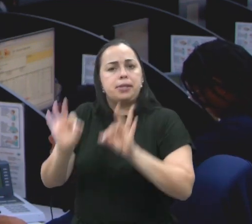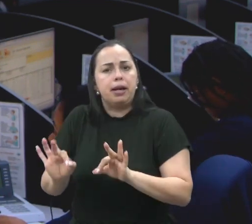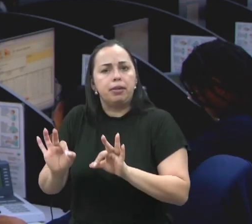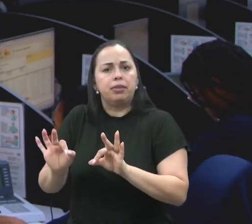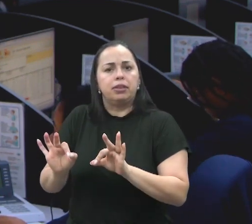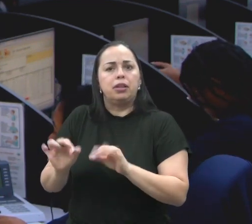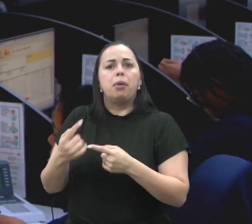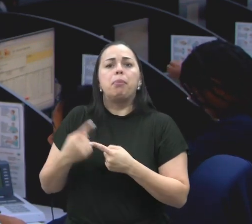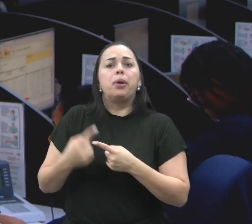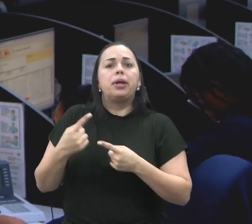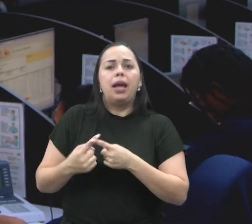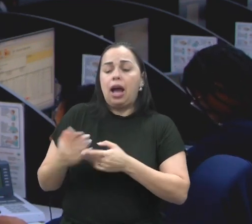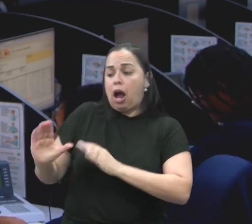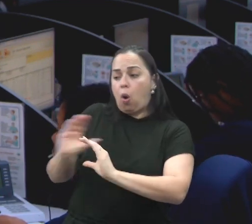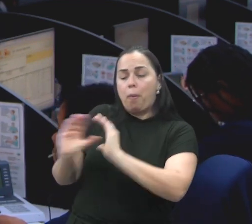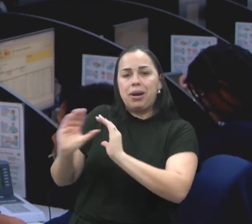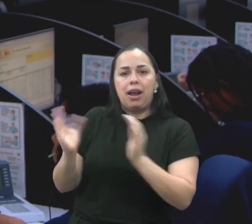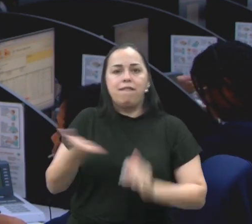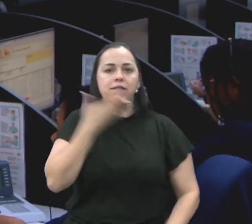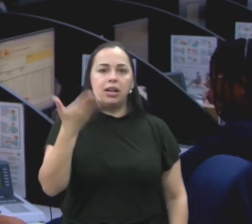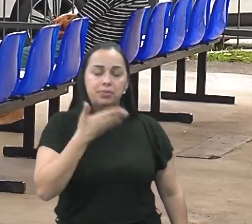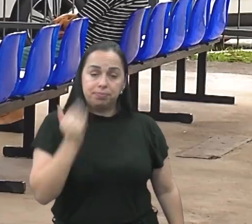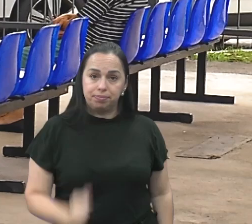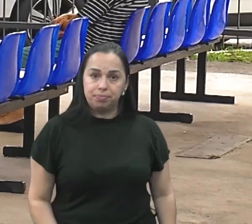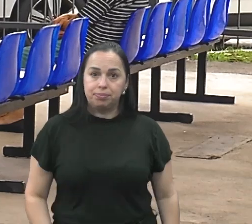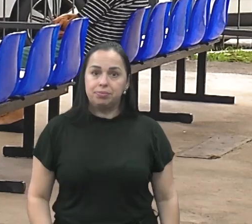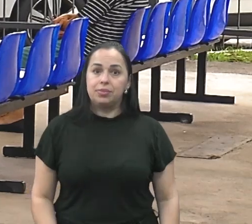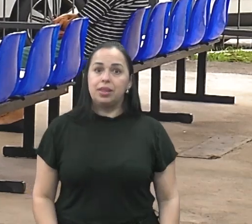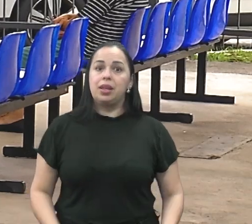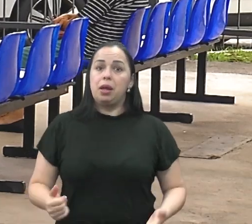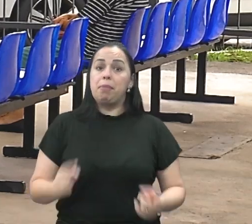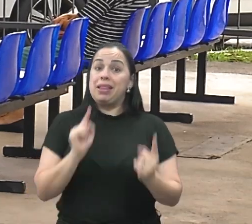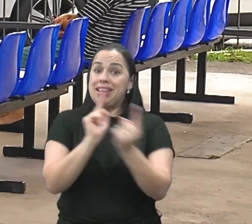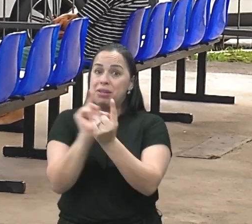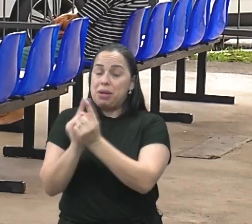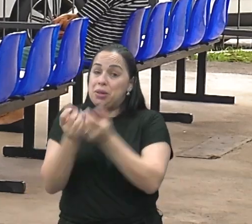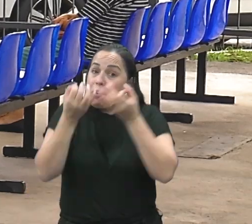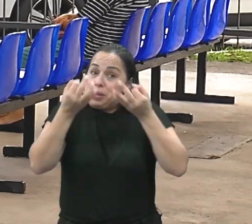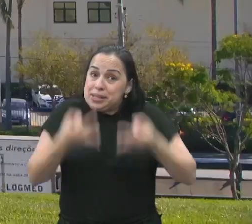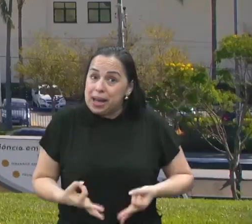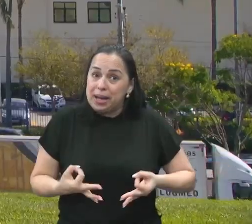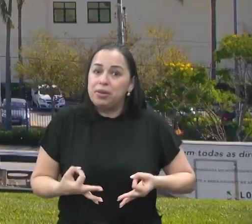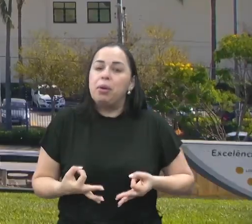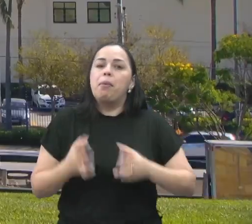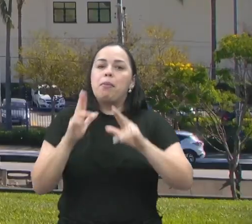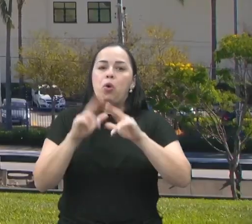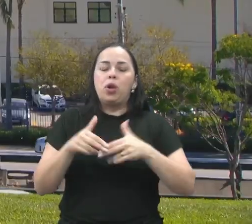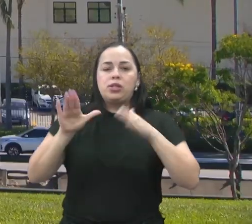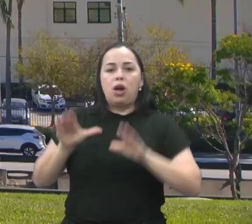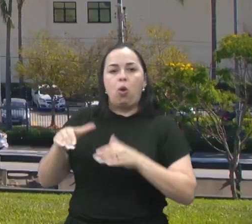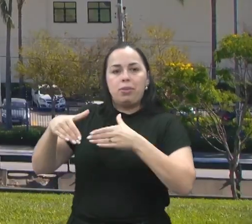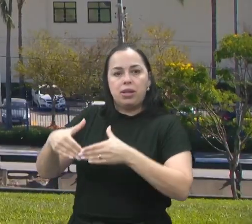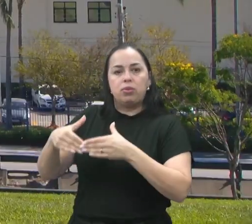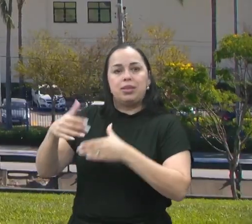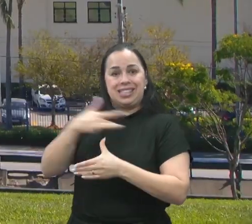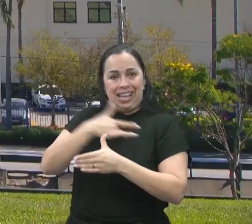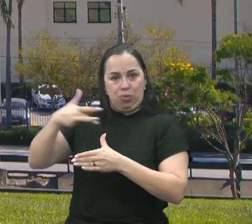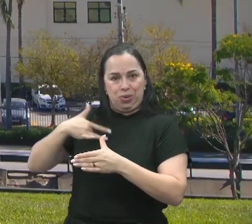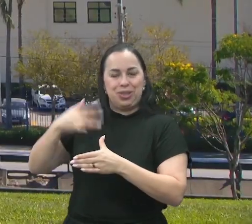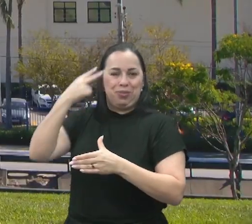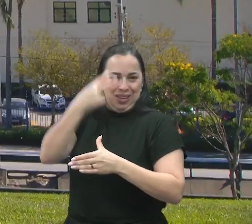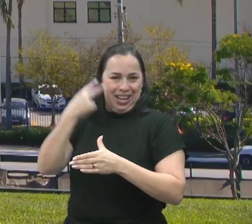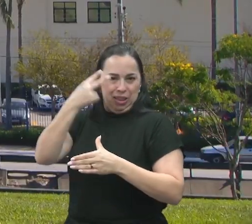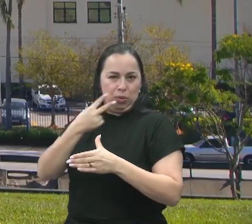para o local devido aí à facilidade de comunicação. E para garantir atendimento eficiente, a Comissão de Saúde da Câmara